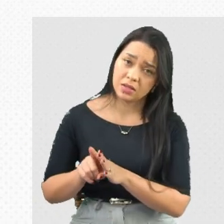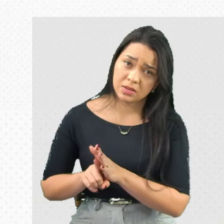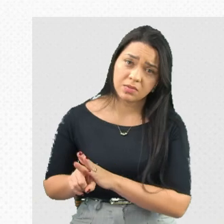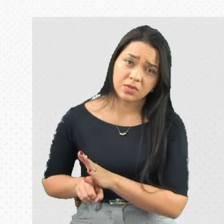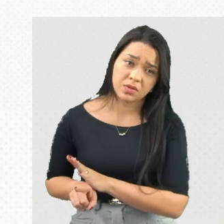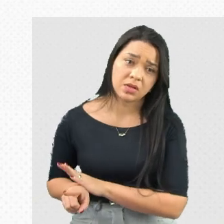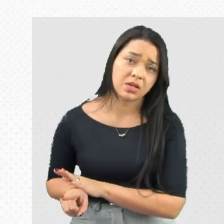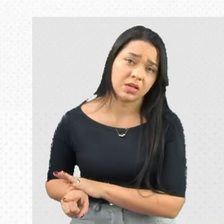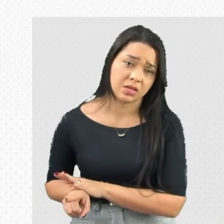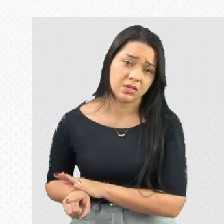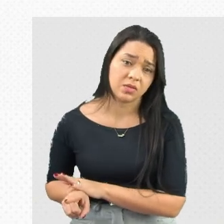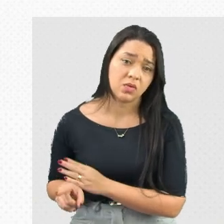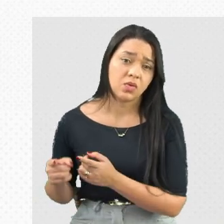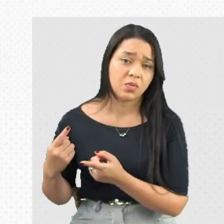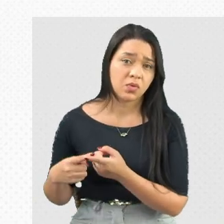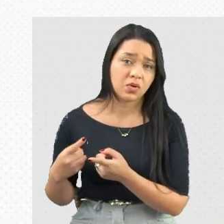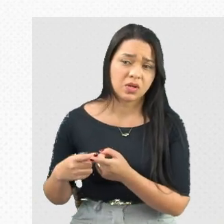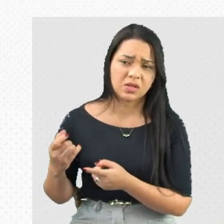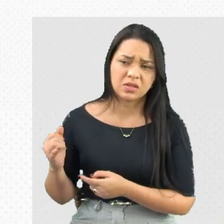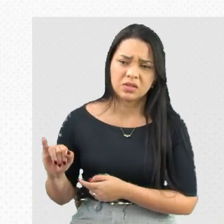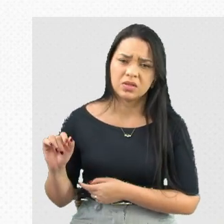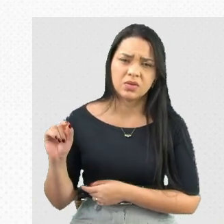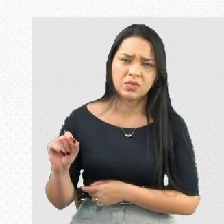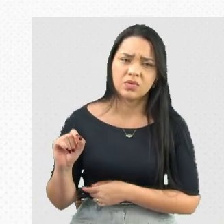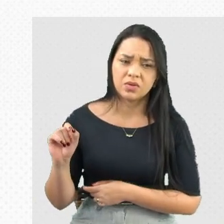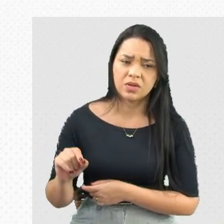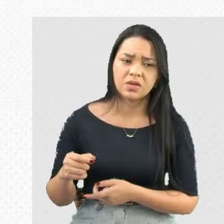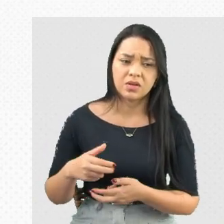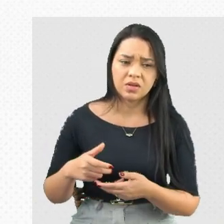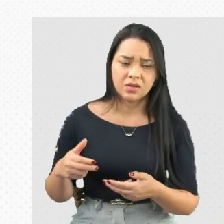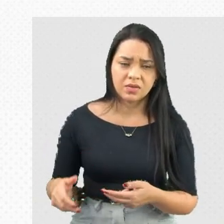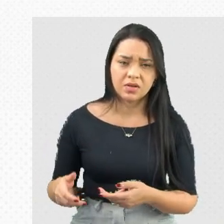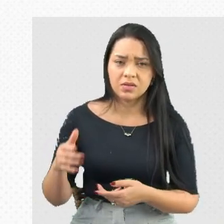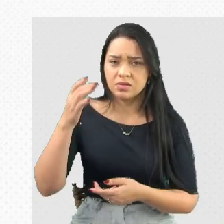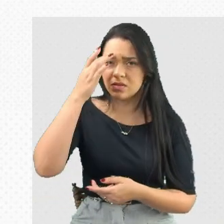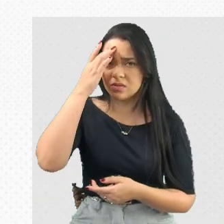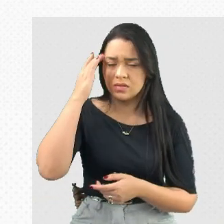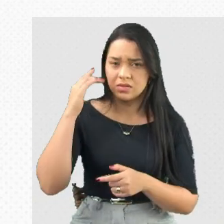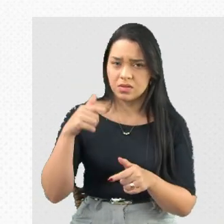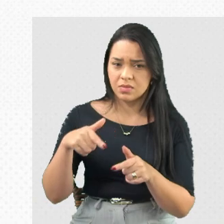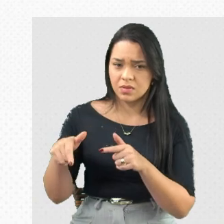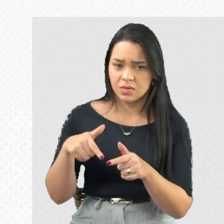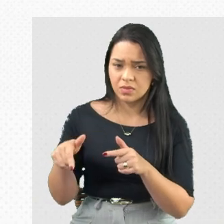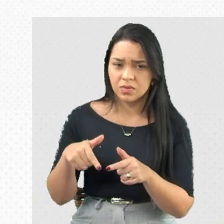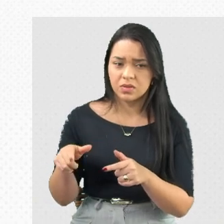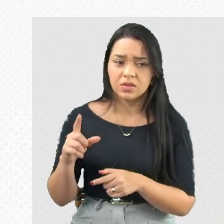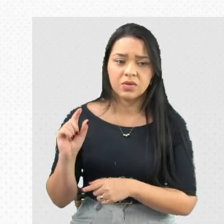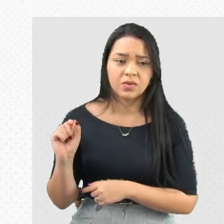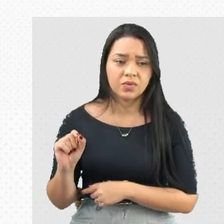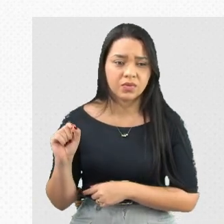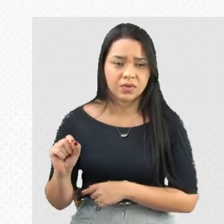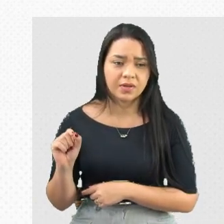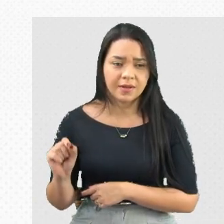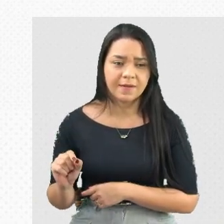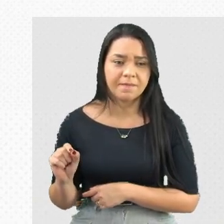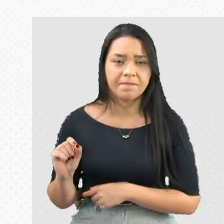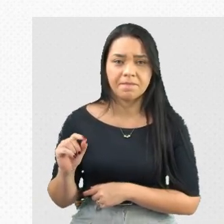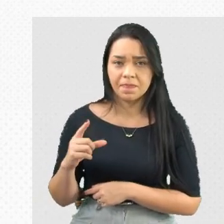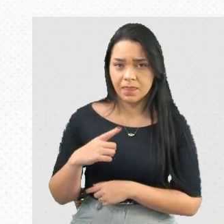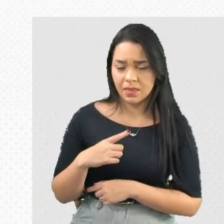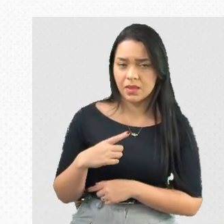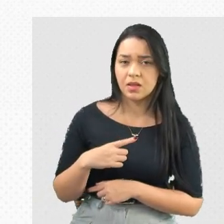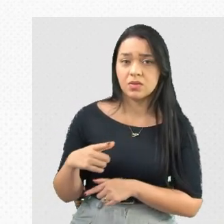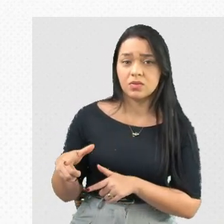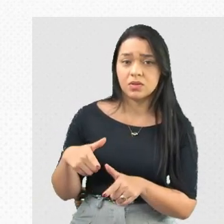é? Porque se, por um lado, muitos trabalhadores que não estão na condição de imigrantes já sofrem ali a precarização